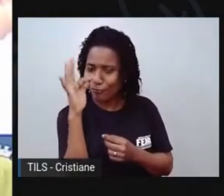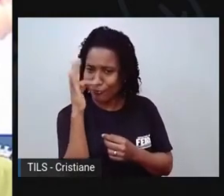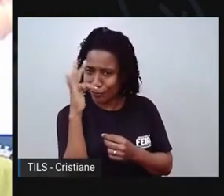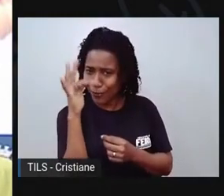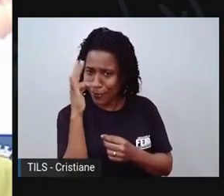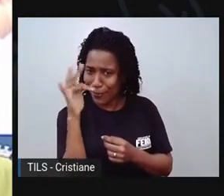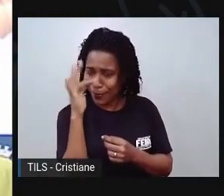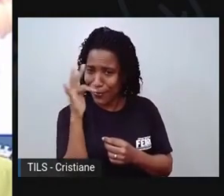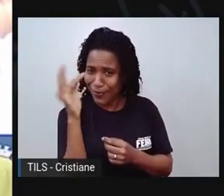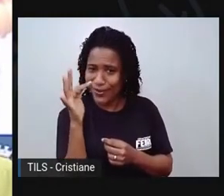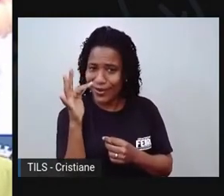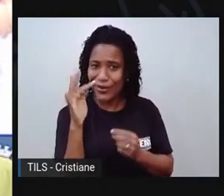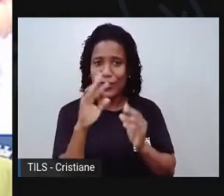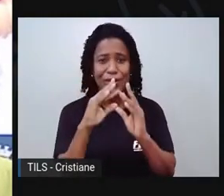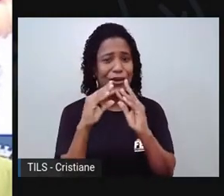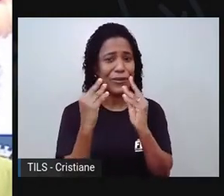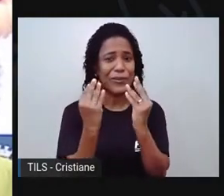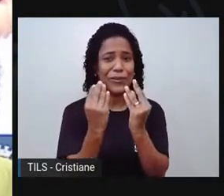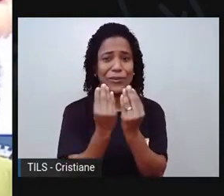rosa,